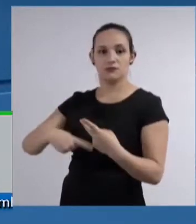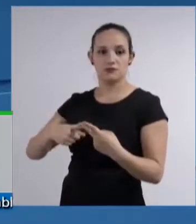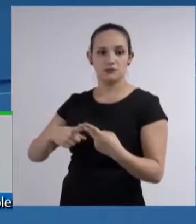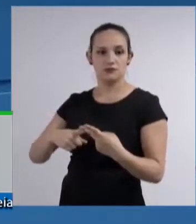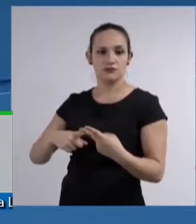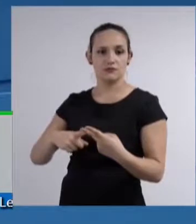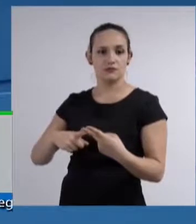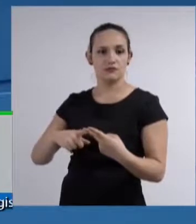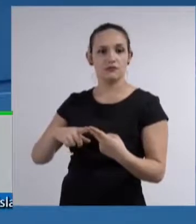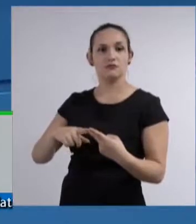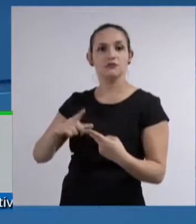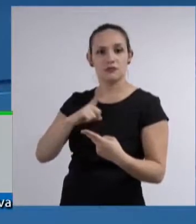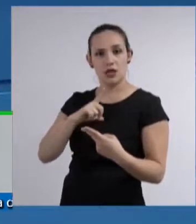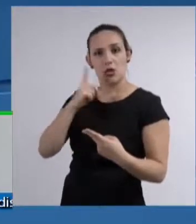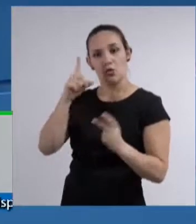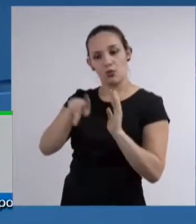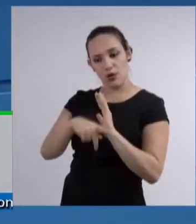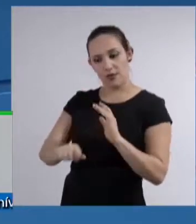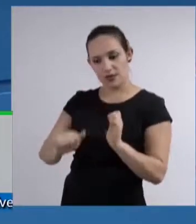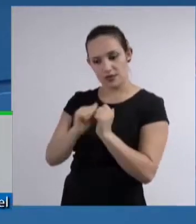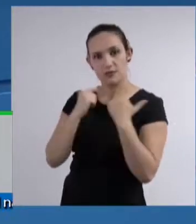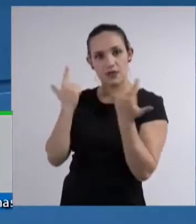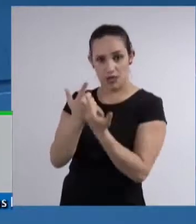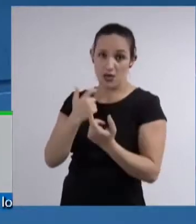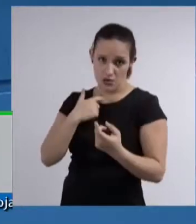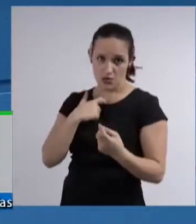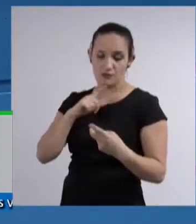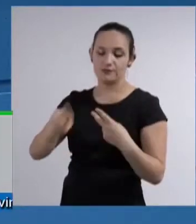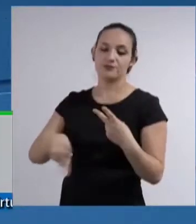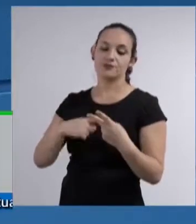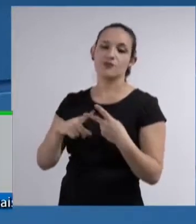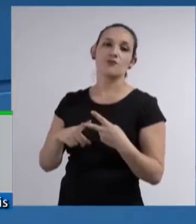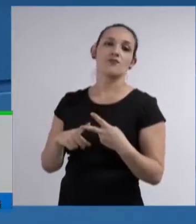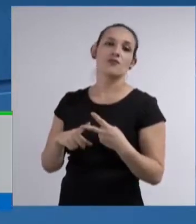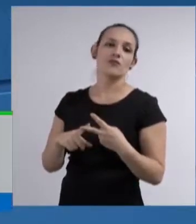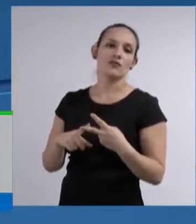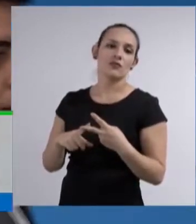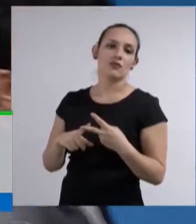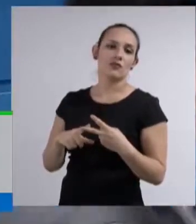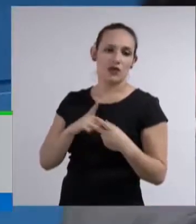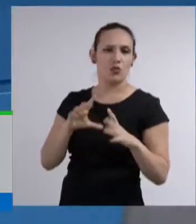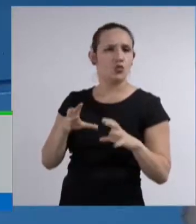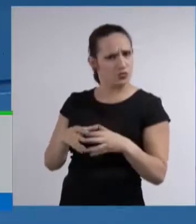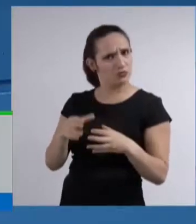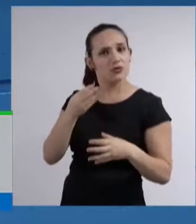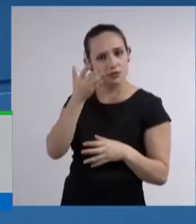casa a qual eu participo, inclusive. E, lógico,